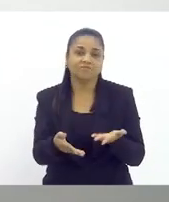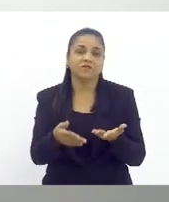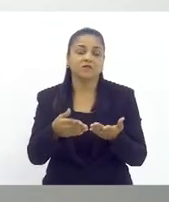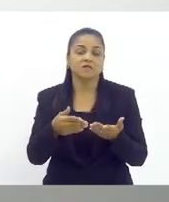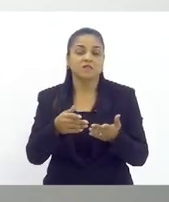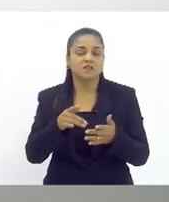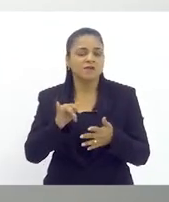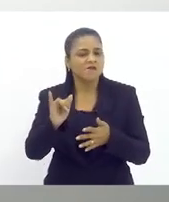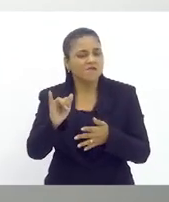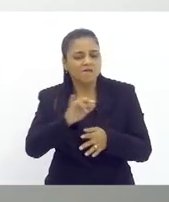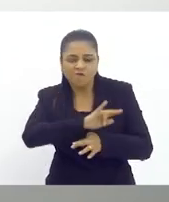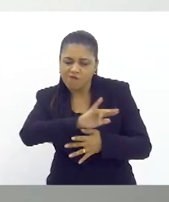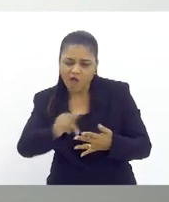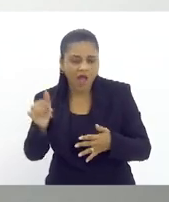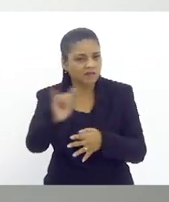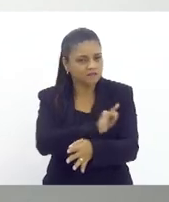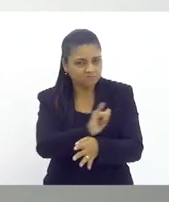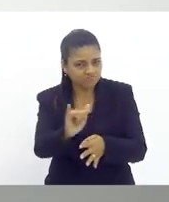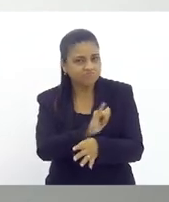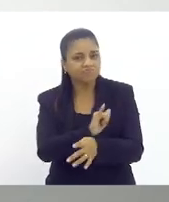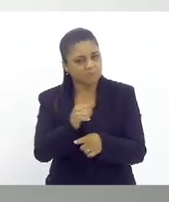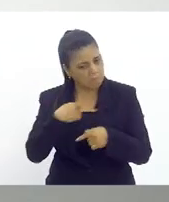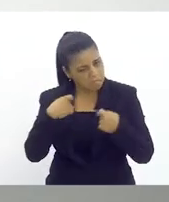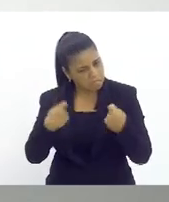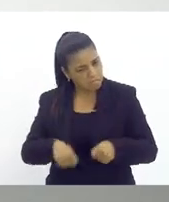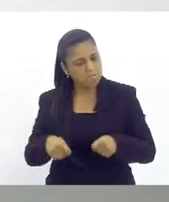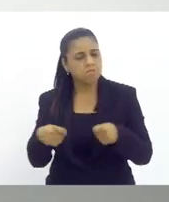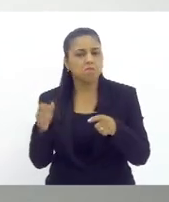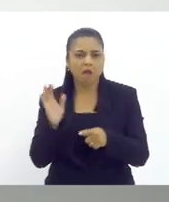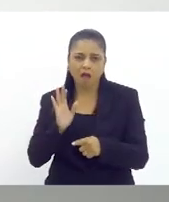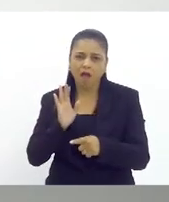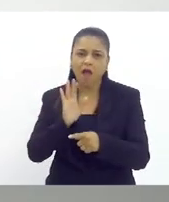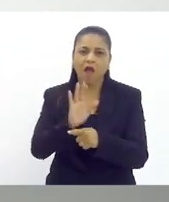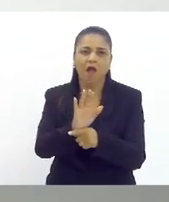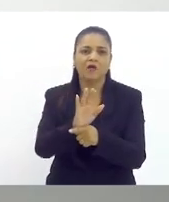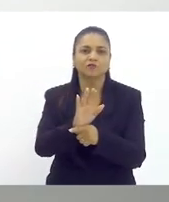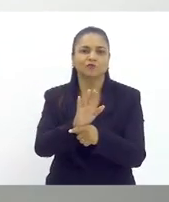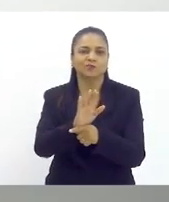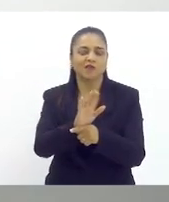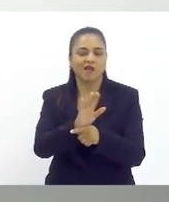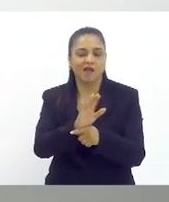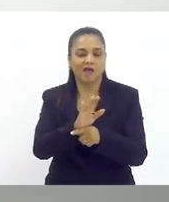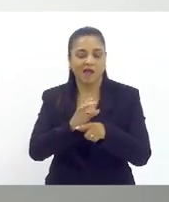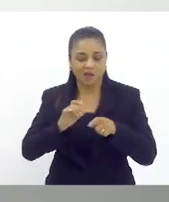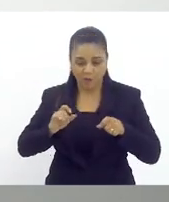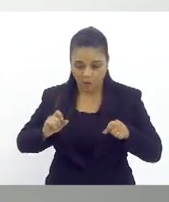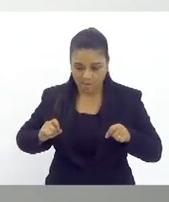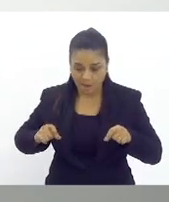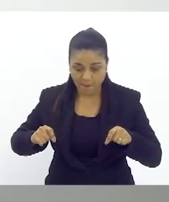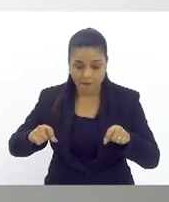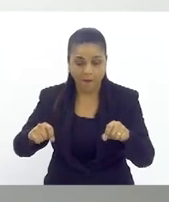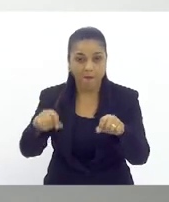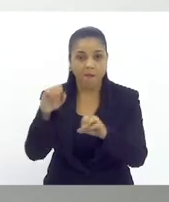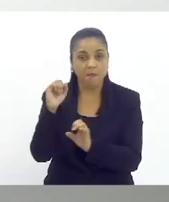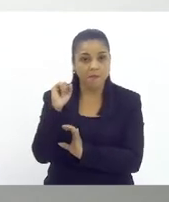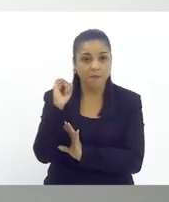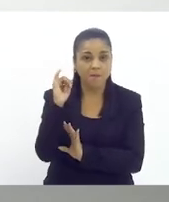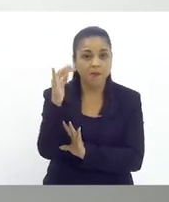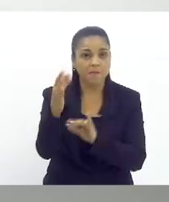desse aqui nós podemos contribuir muito a base da cadeia de restauração né os identificadores